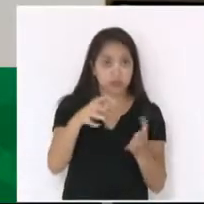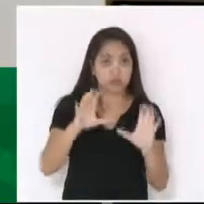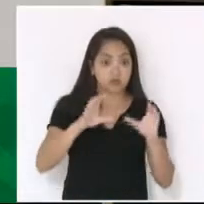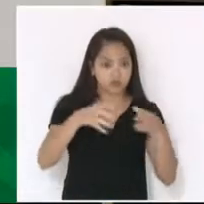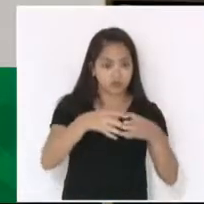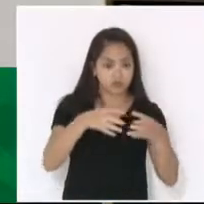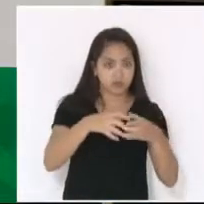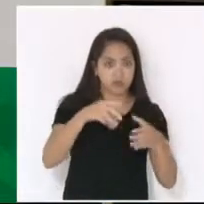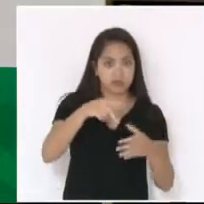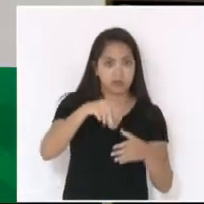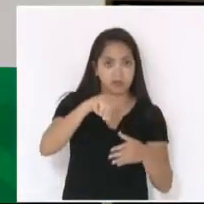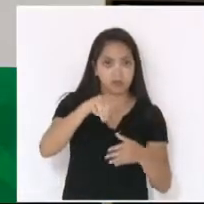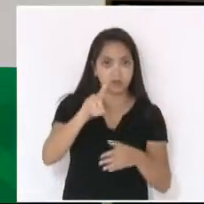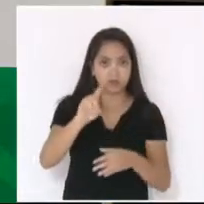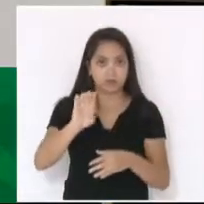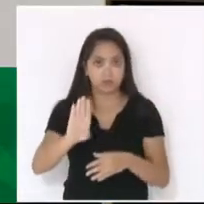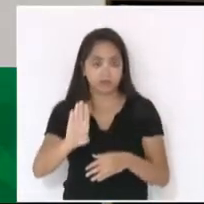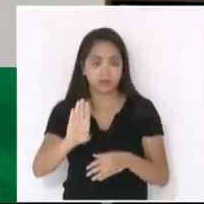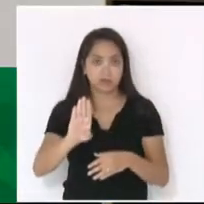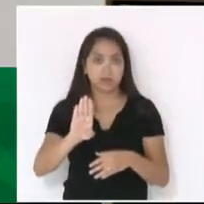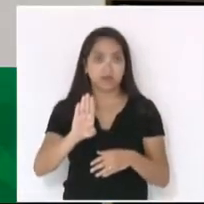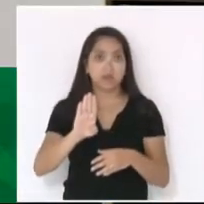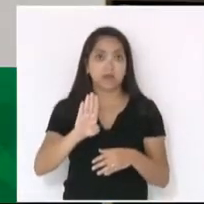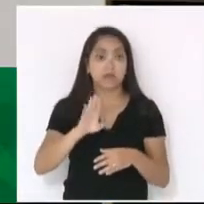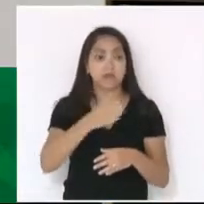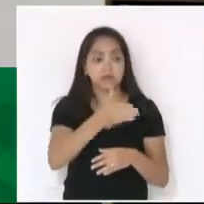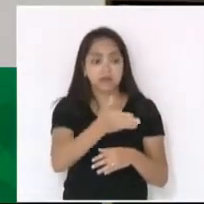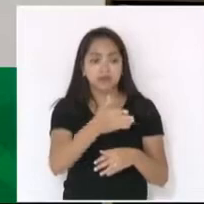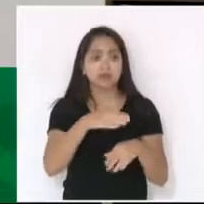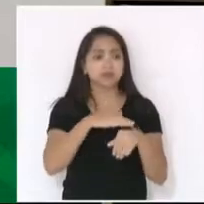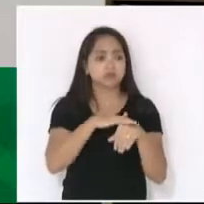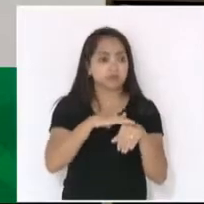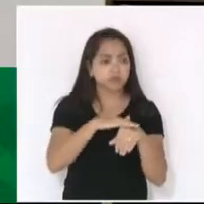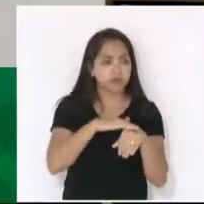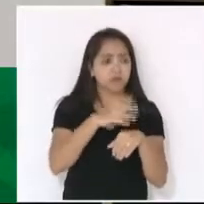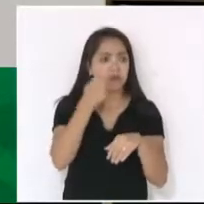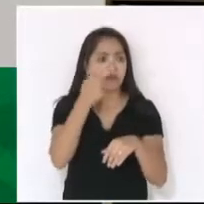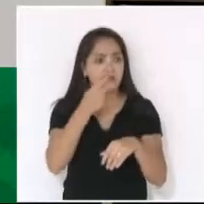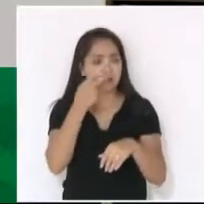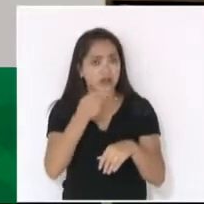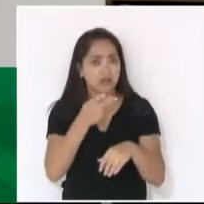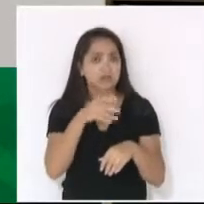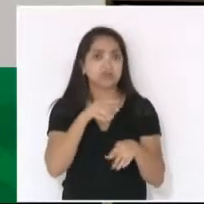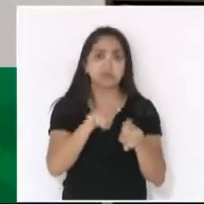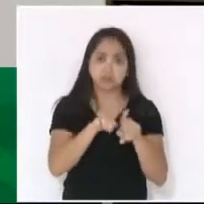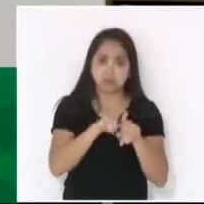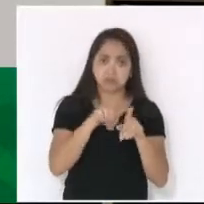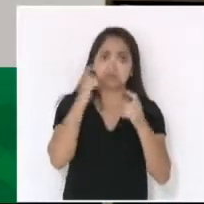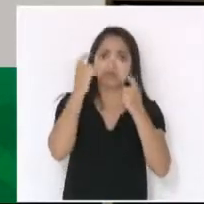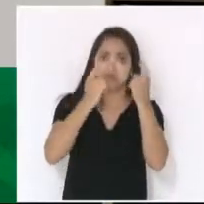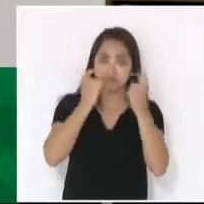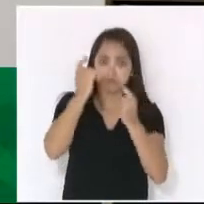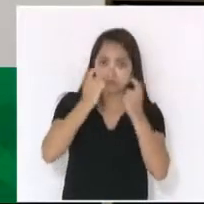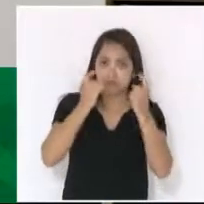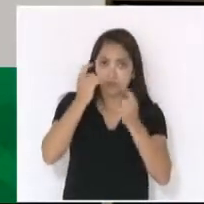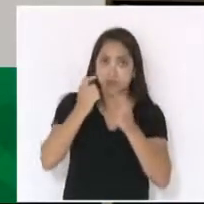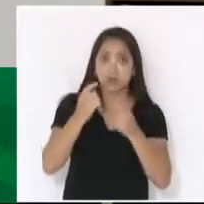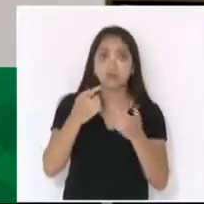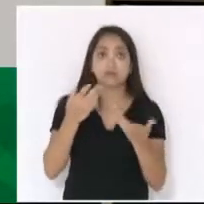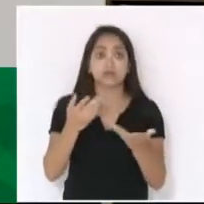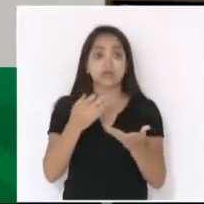bancada do PMDB para que ele se manifestasse ele já disse que estava super preocupada está procurando